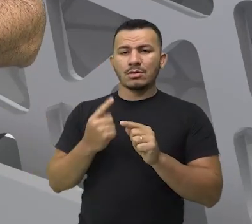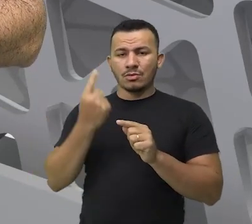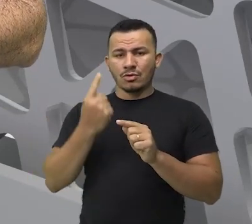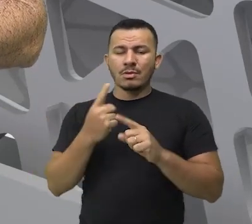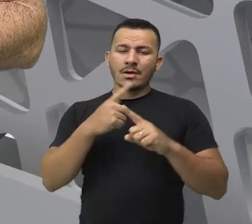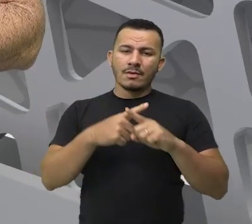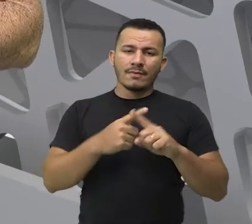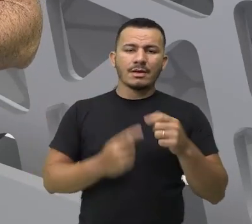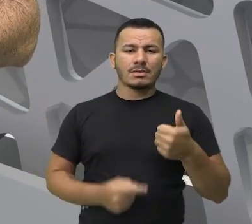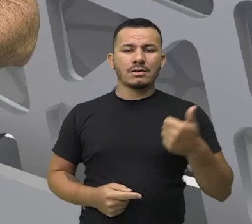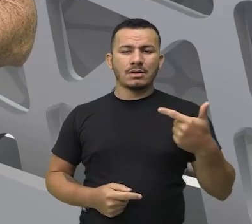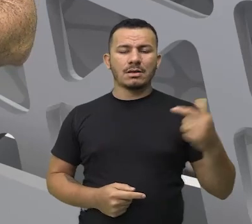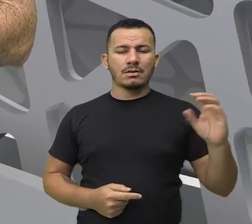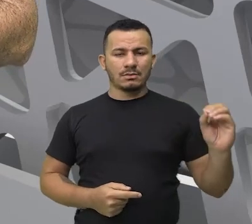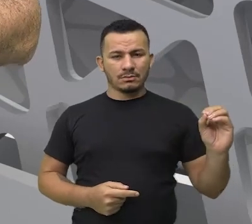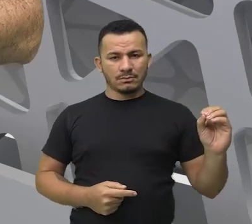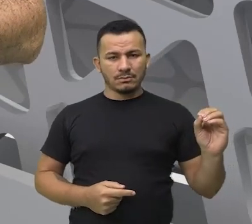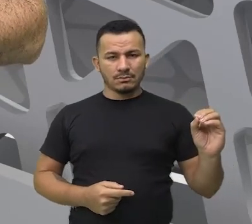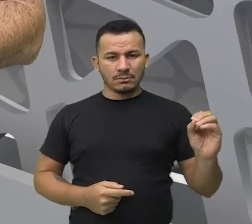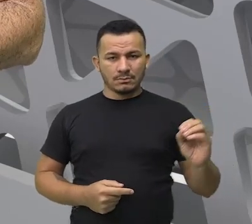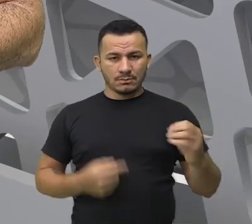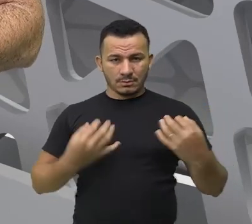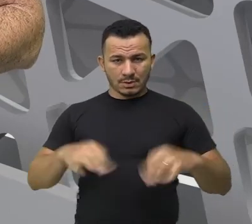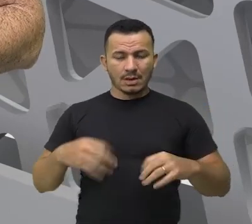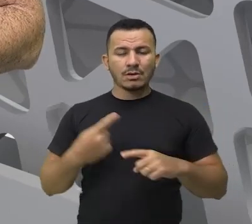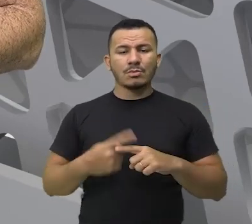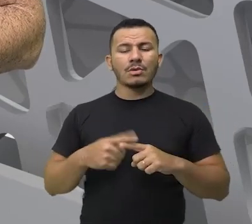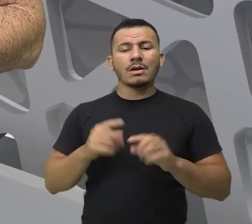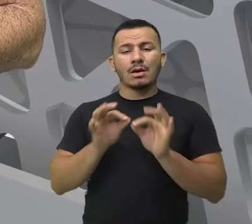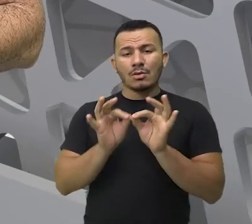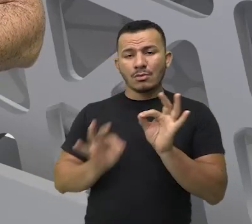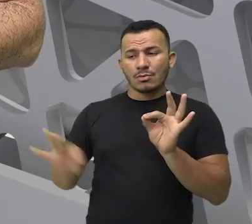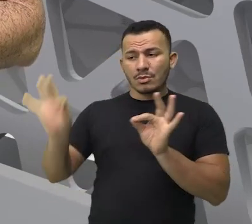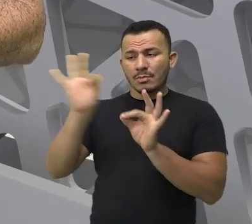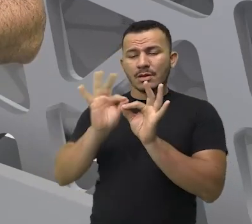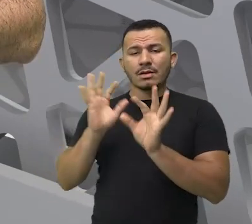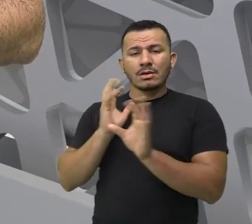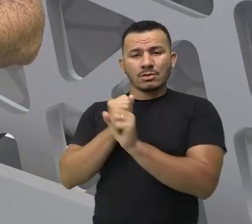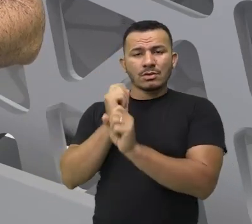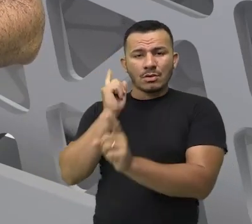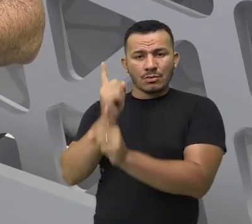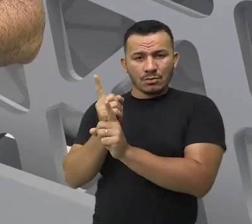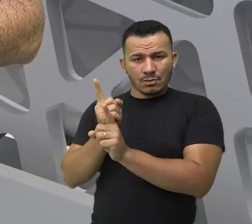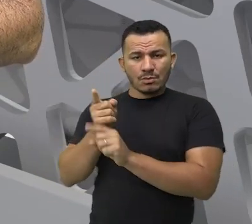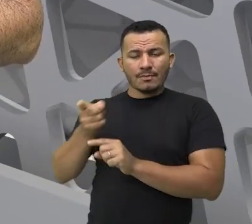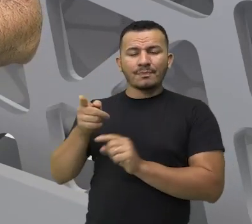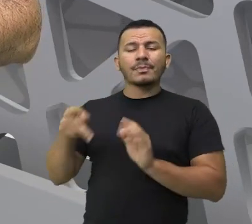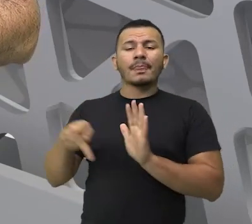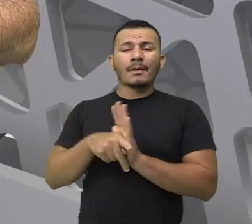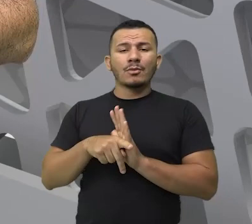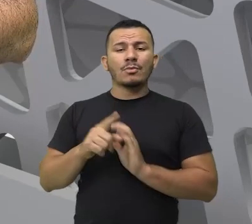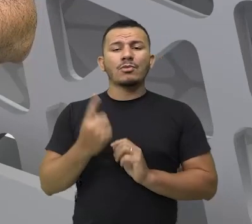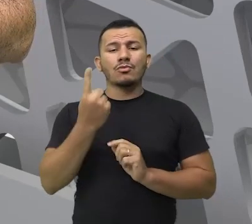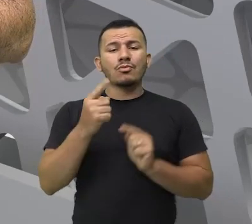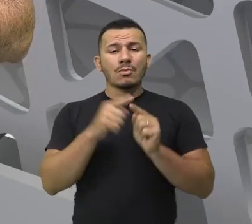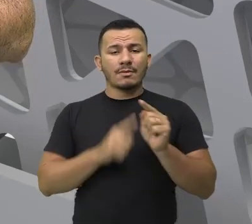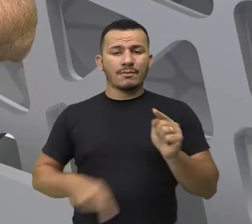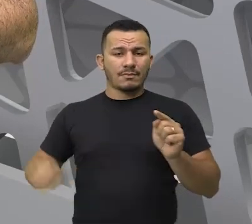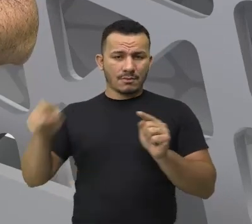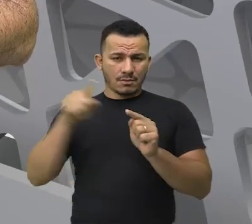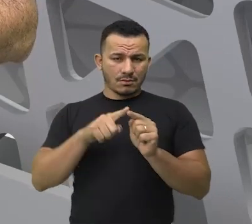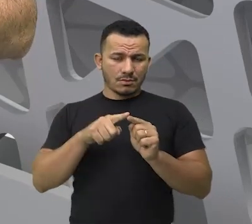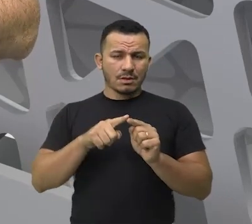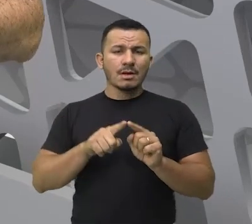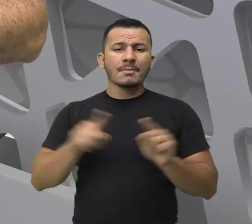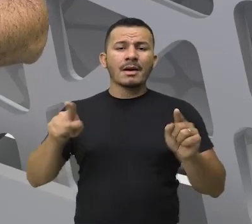uma volta, certo? Uma volta por 120. Tá clara a ideia? Porque o comprimento que nós calculamos até então foi o